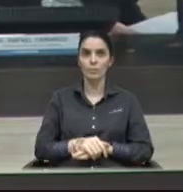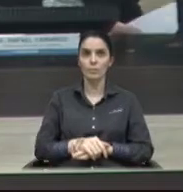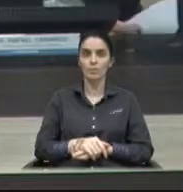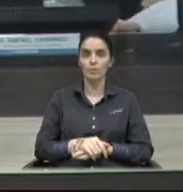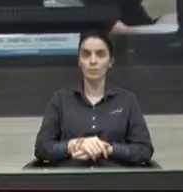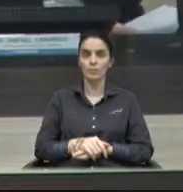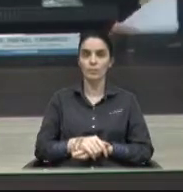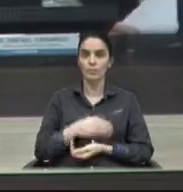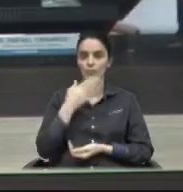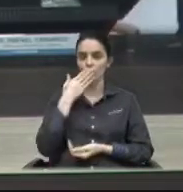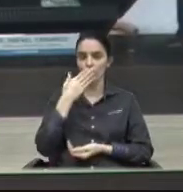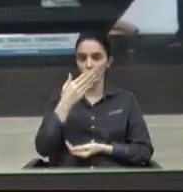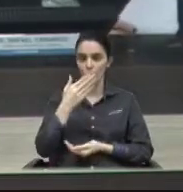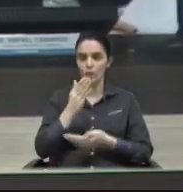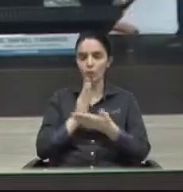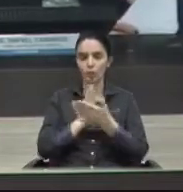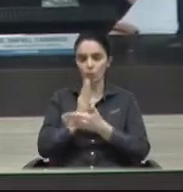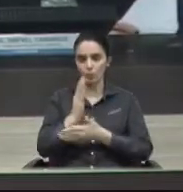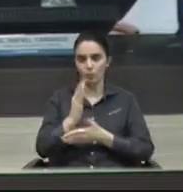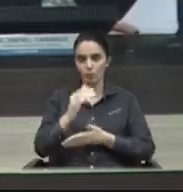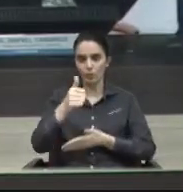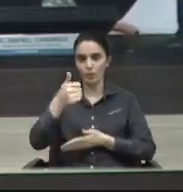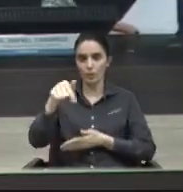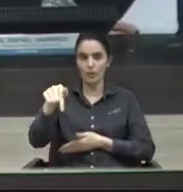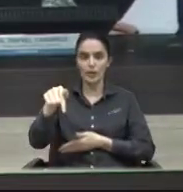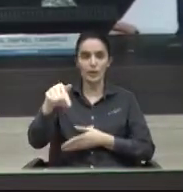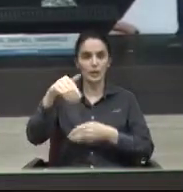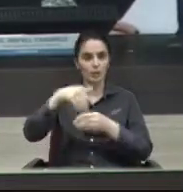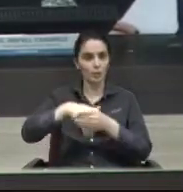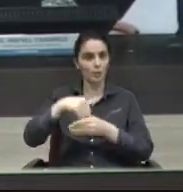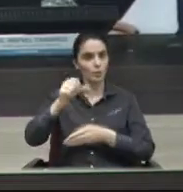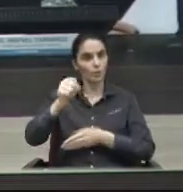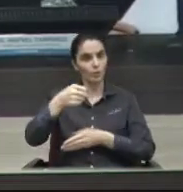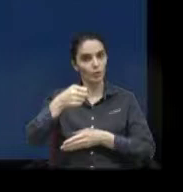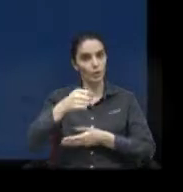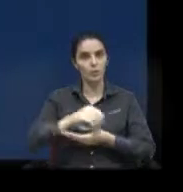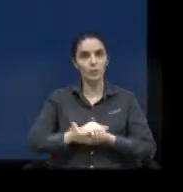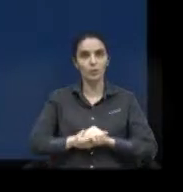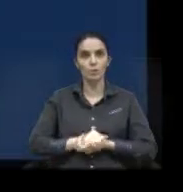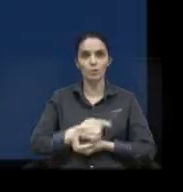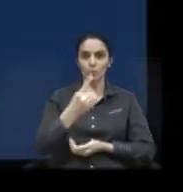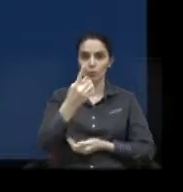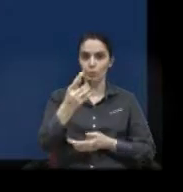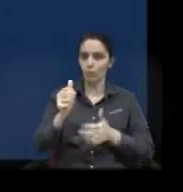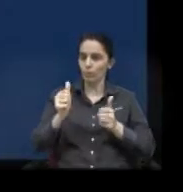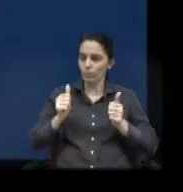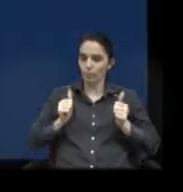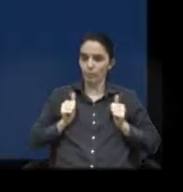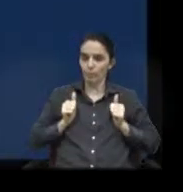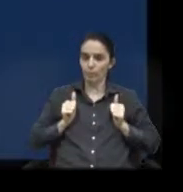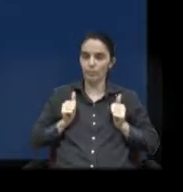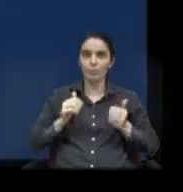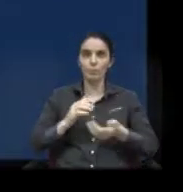O requerimento foi aprovado por 17 votos favoráveis e 1 abstenção.